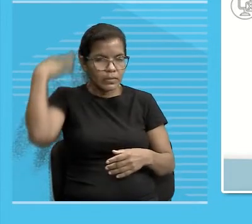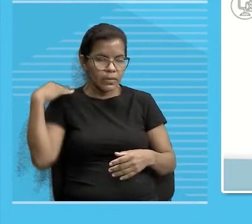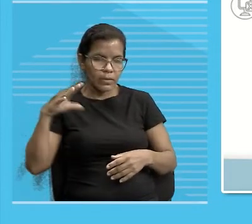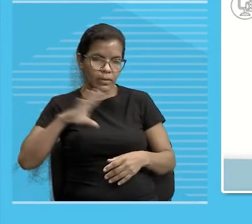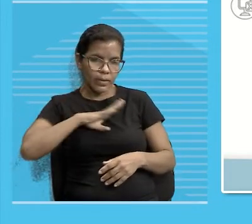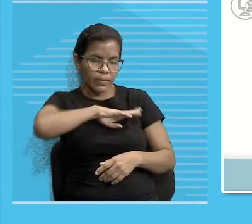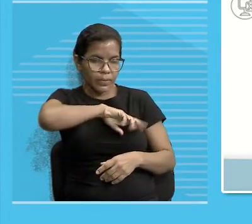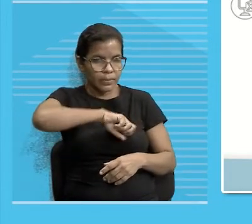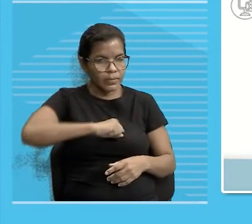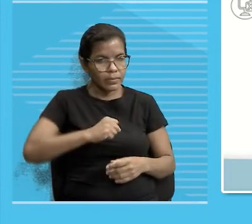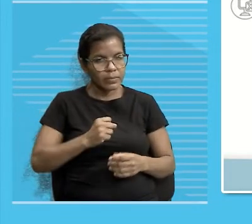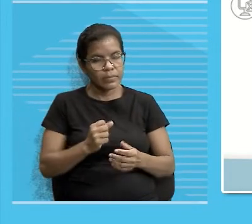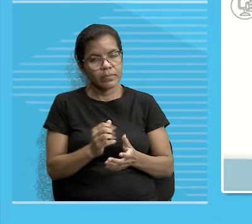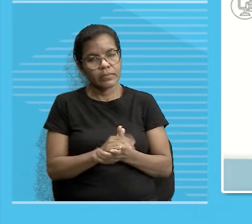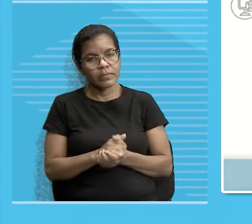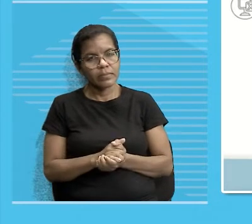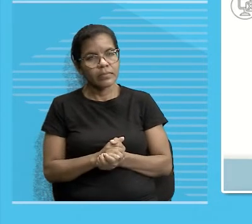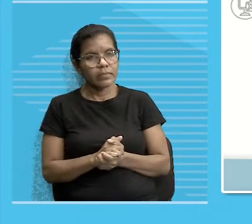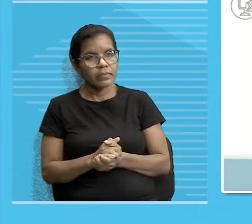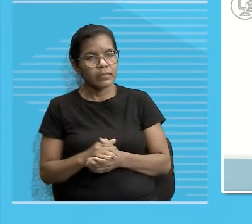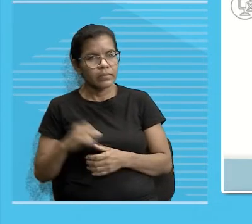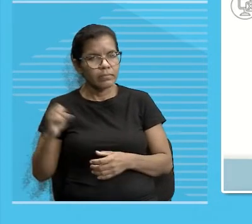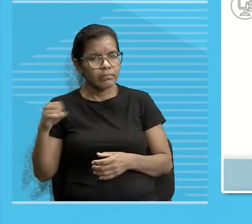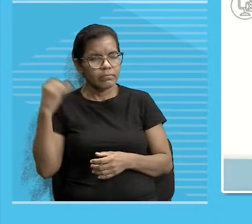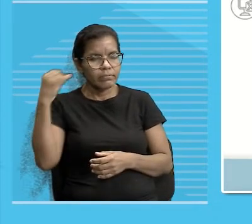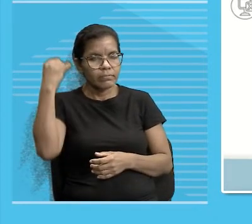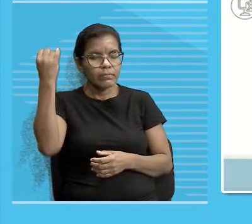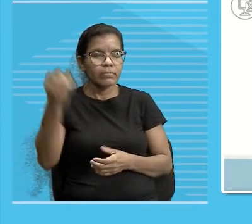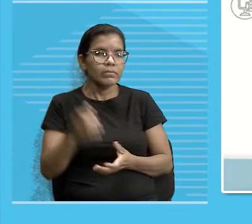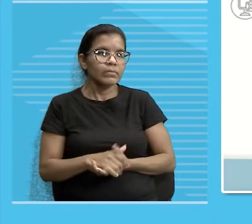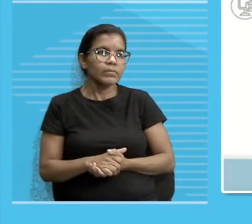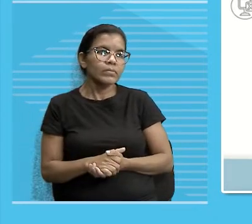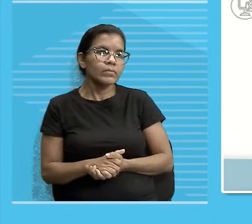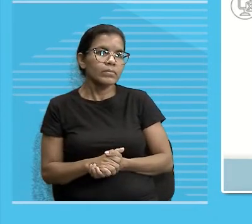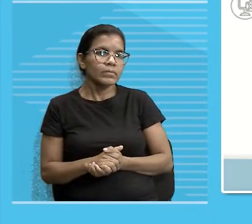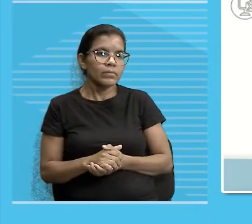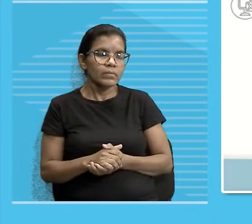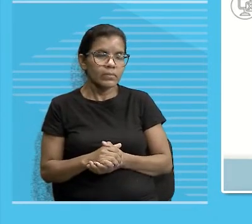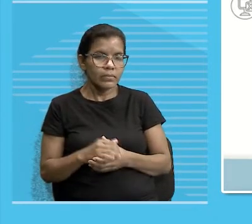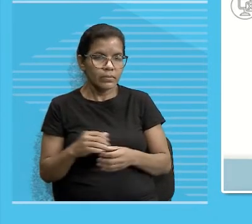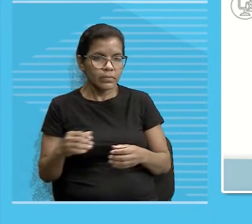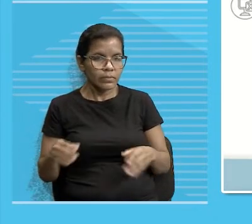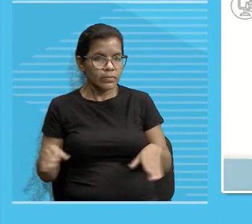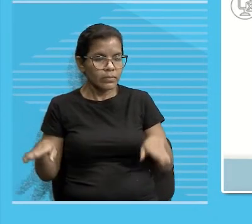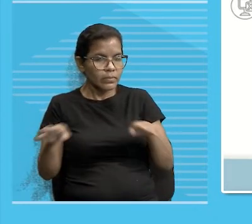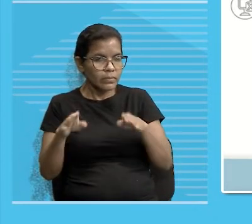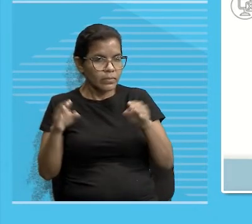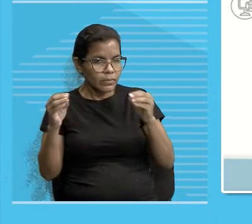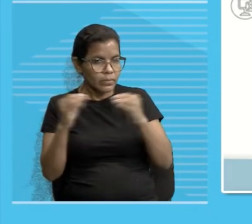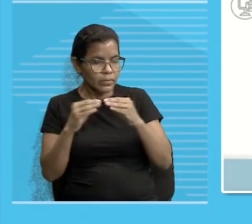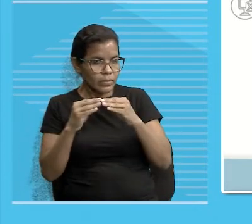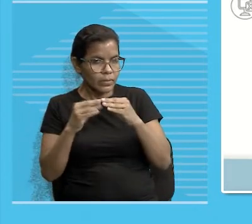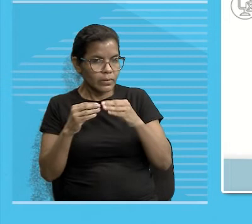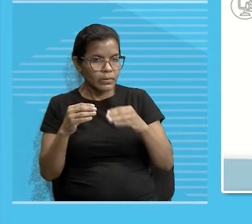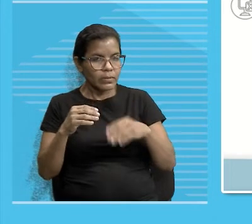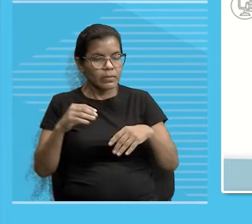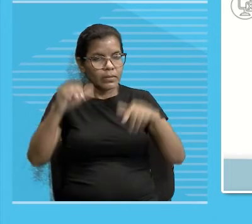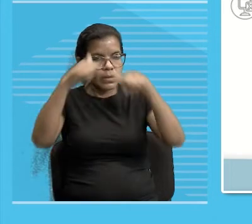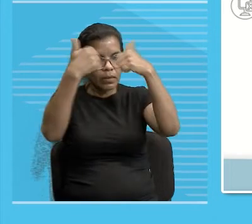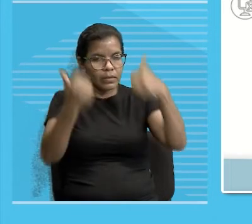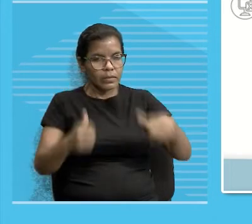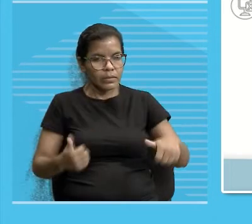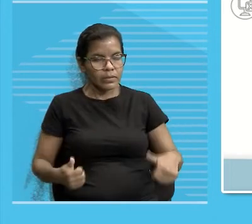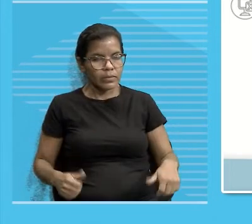apaixonou. Olha que interessante, né? Combinação da escultura com a arquitetura. A gente vai